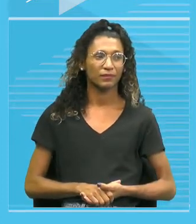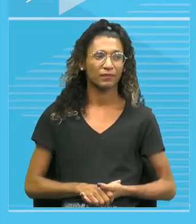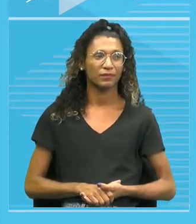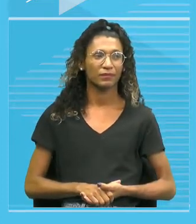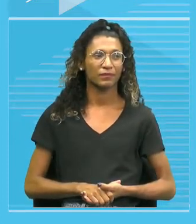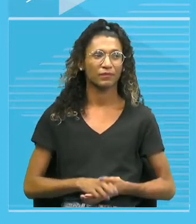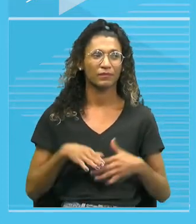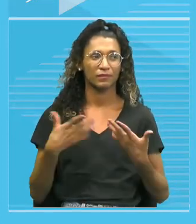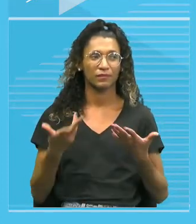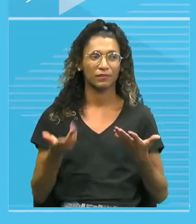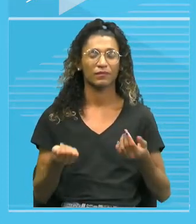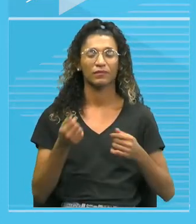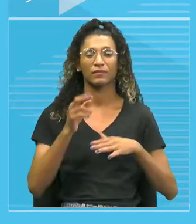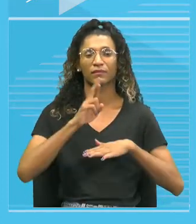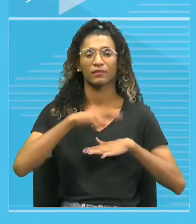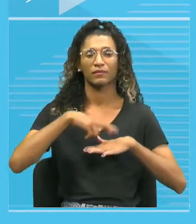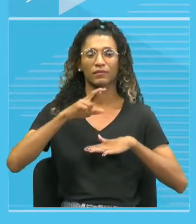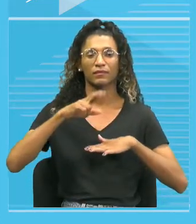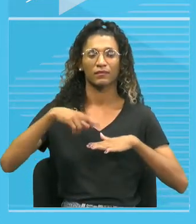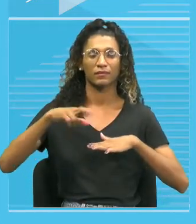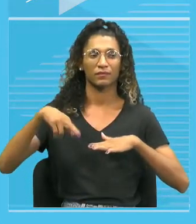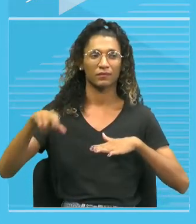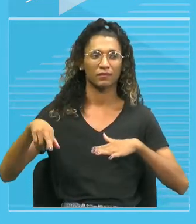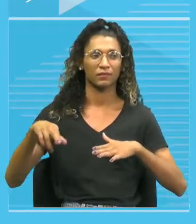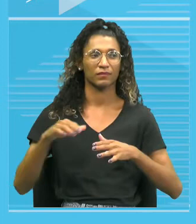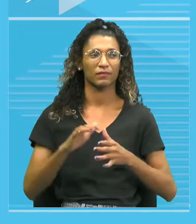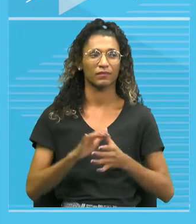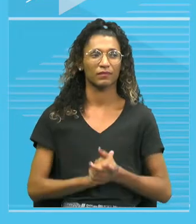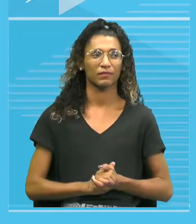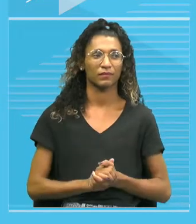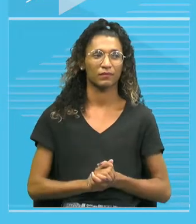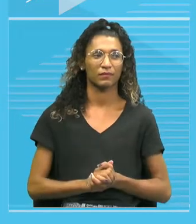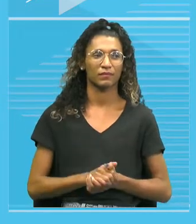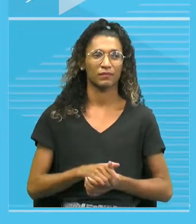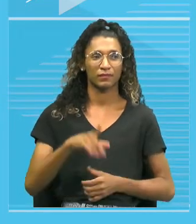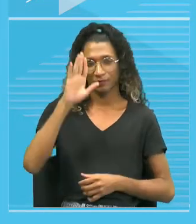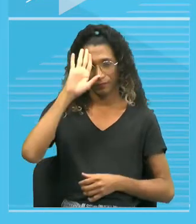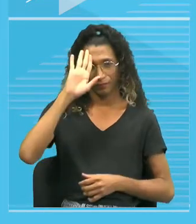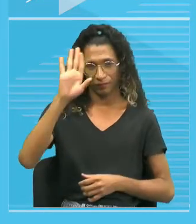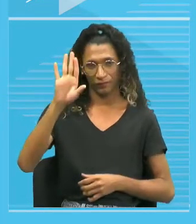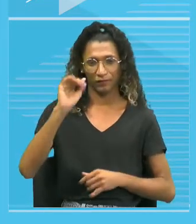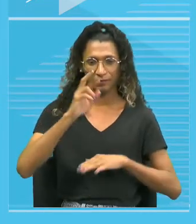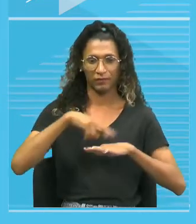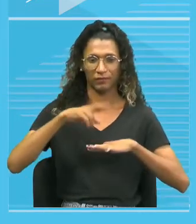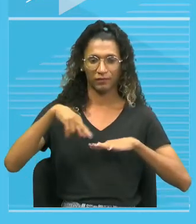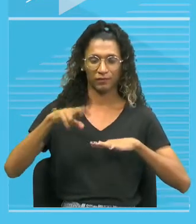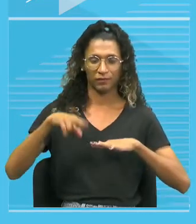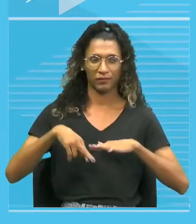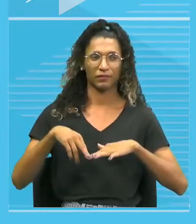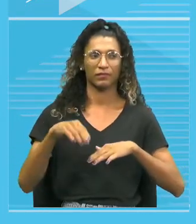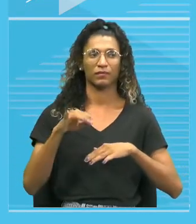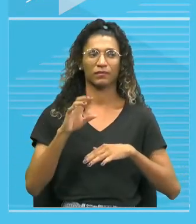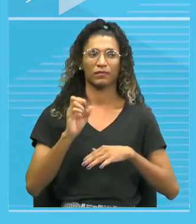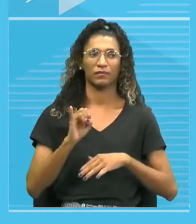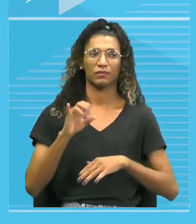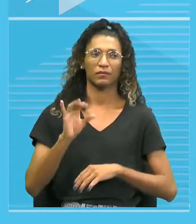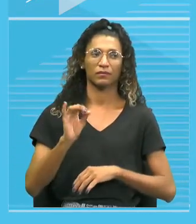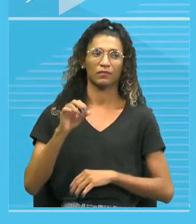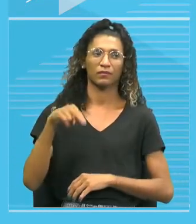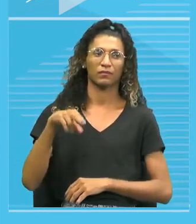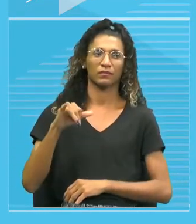Então, a radiação, principalmente a radiação ionizante, é praxe